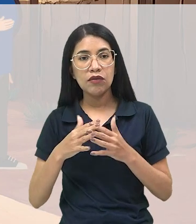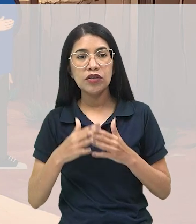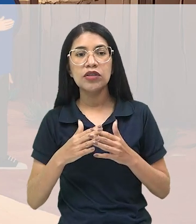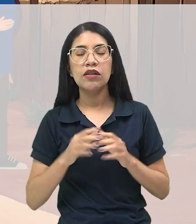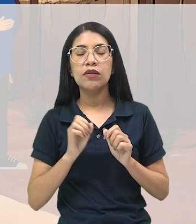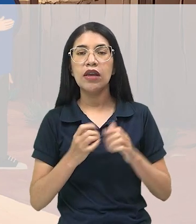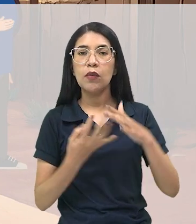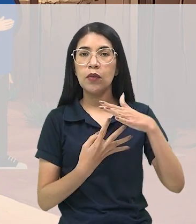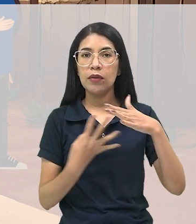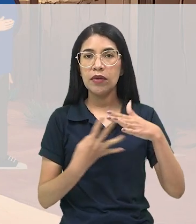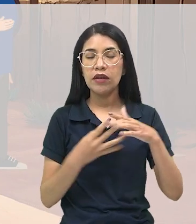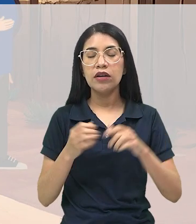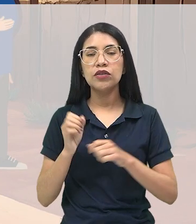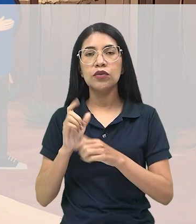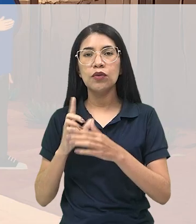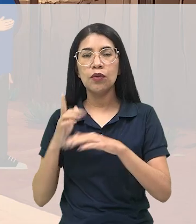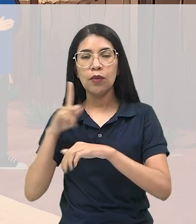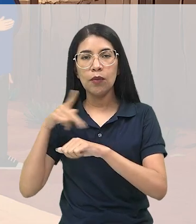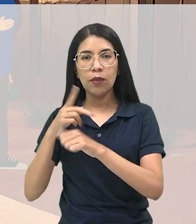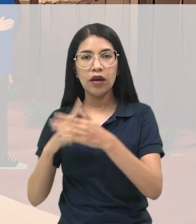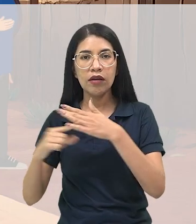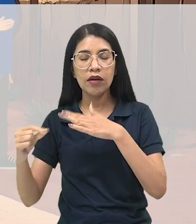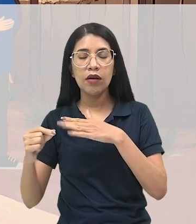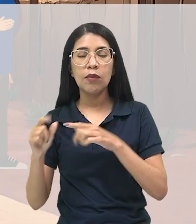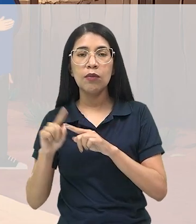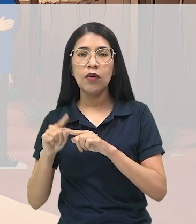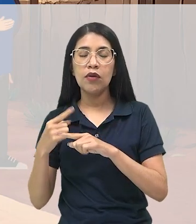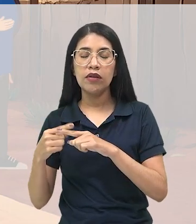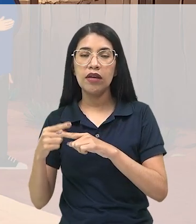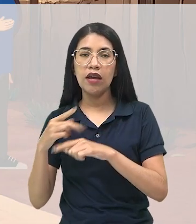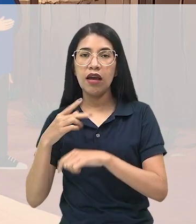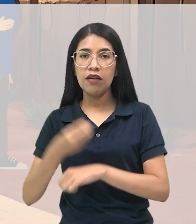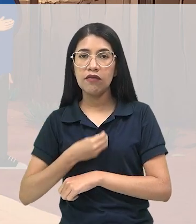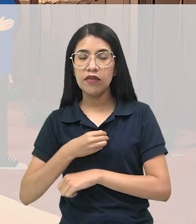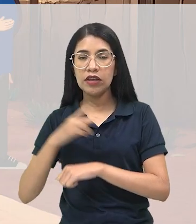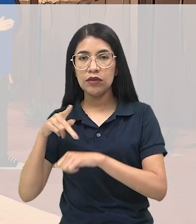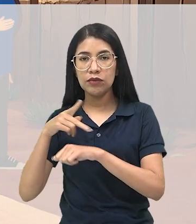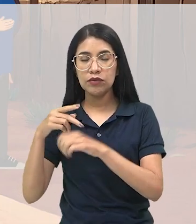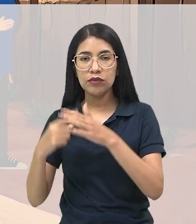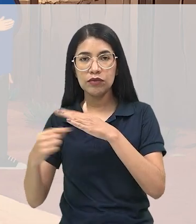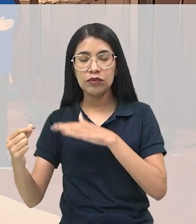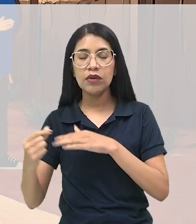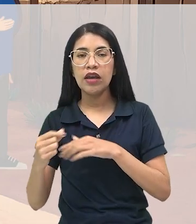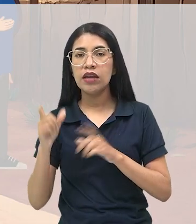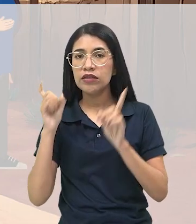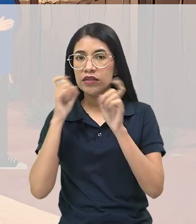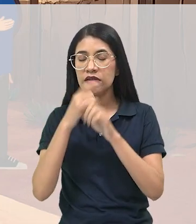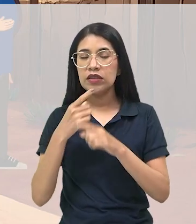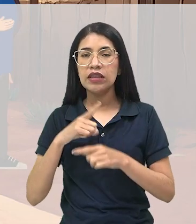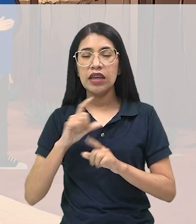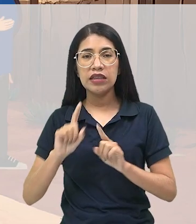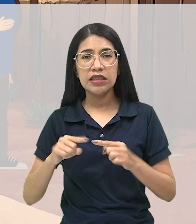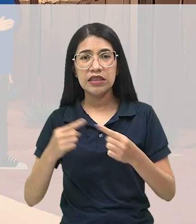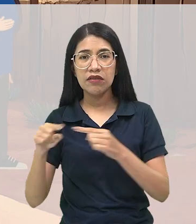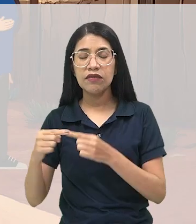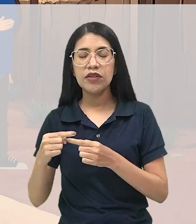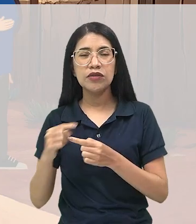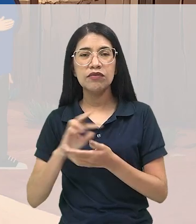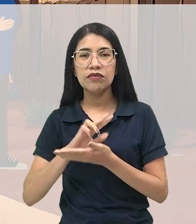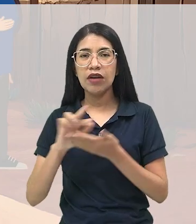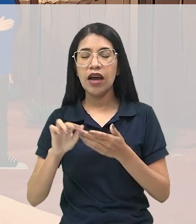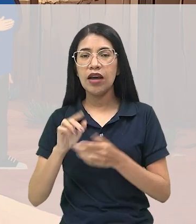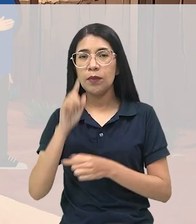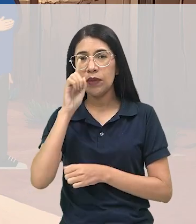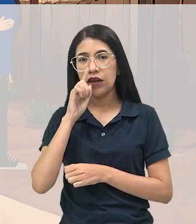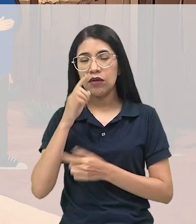os refugiados, porque a vida desses últimos é bem mais difícil. Eles enfrentam desafios como perigosas fugas do